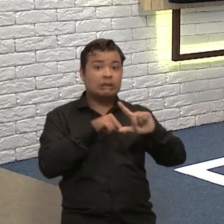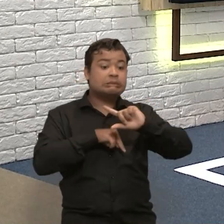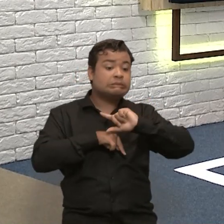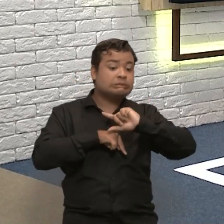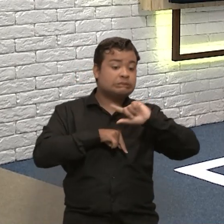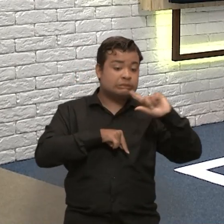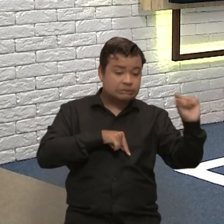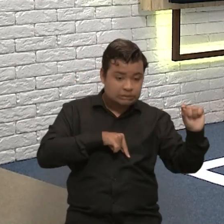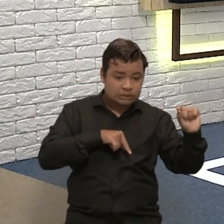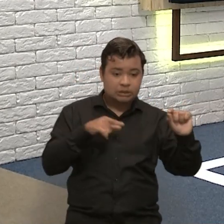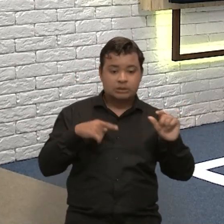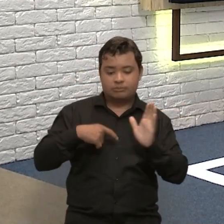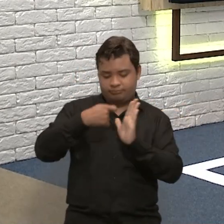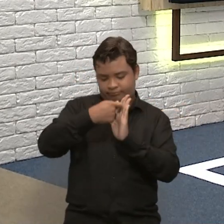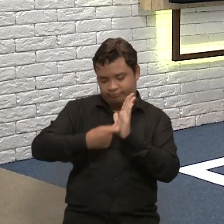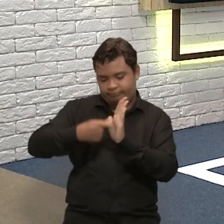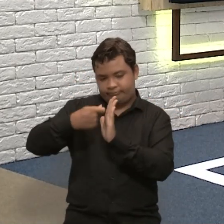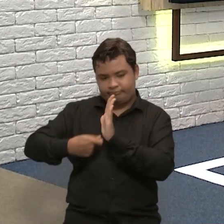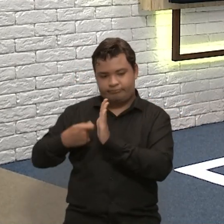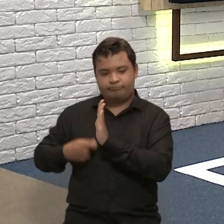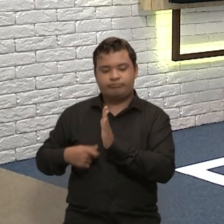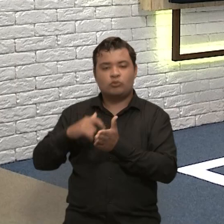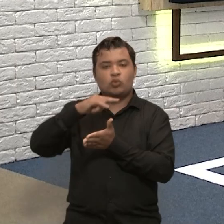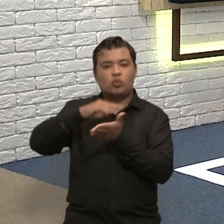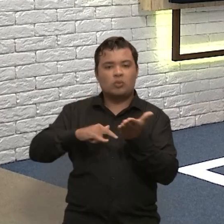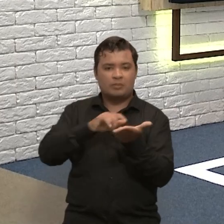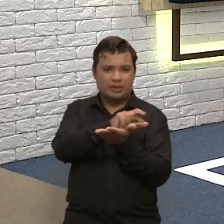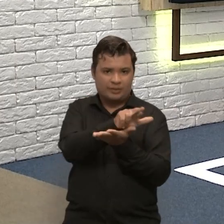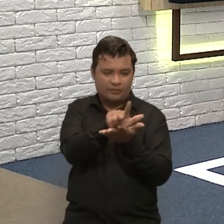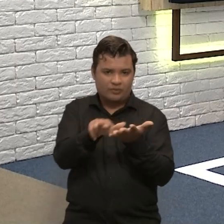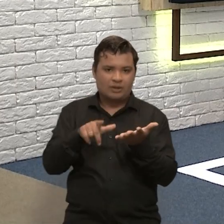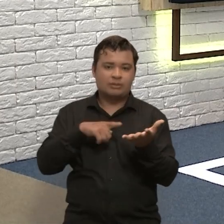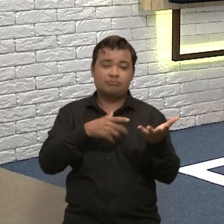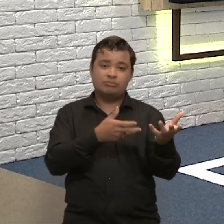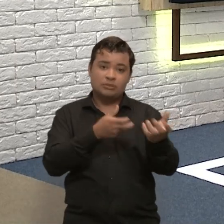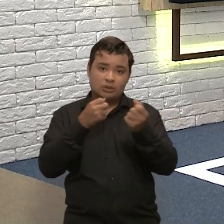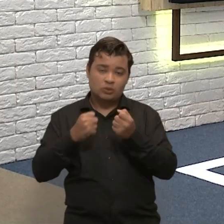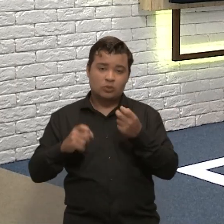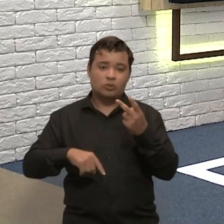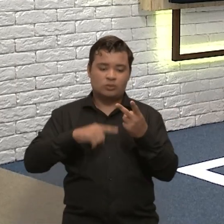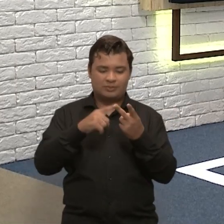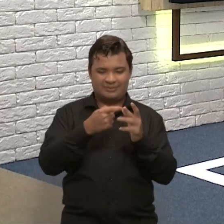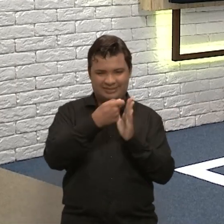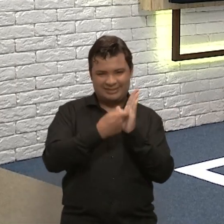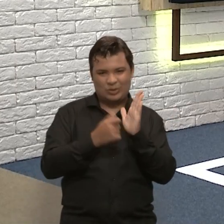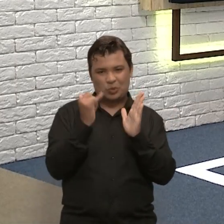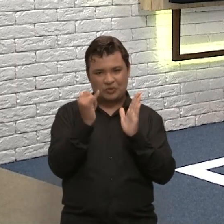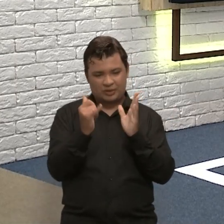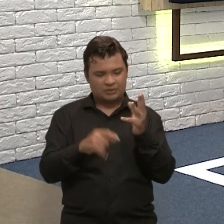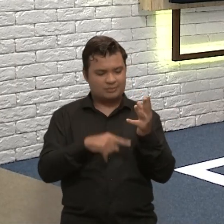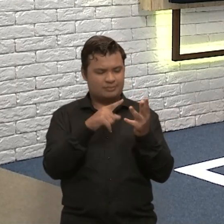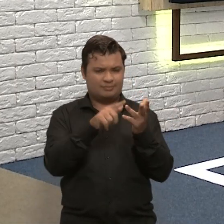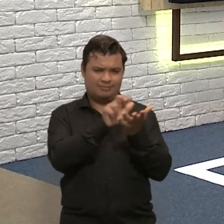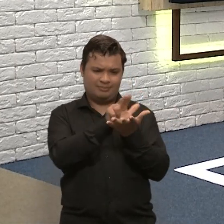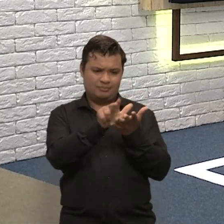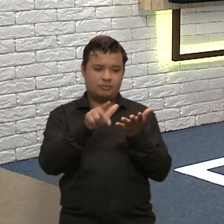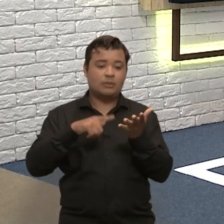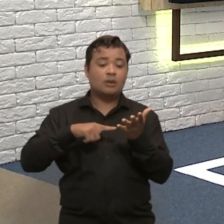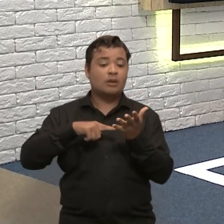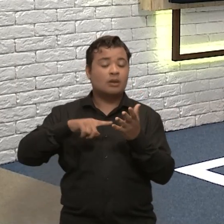tem os encaminhamentos todos, né? Então, eu falei do acolhimento, da notificação, comunicação, mas tem o segmento nessa